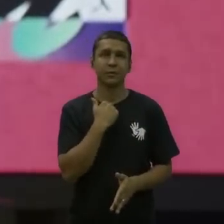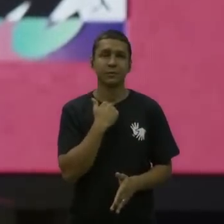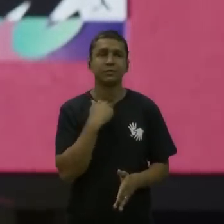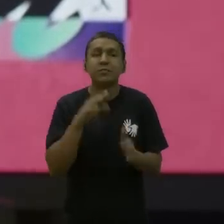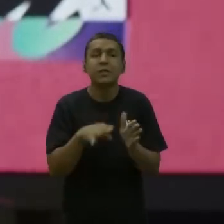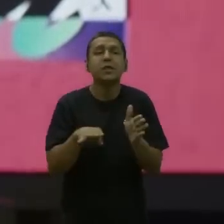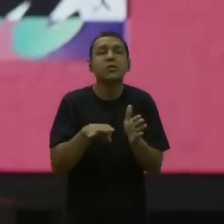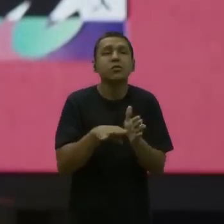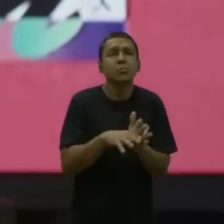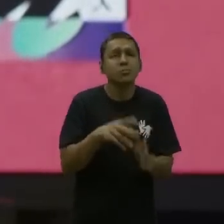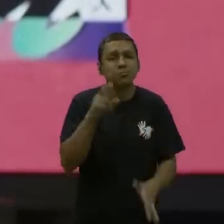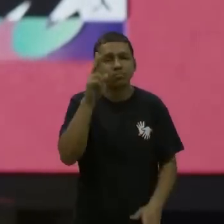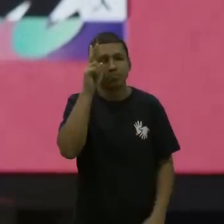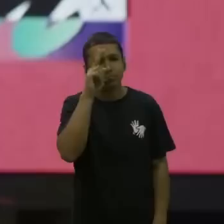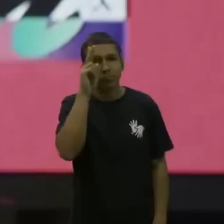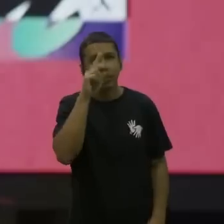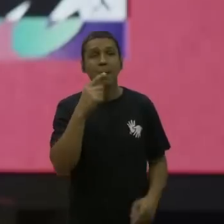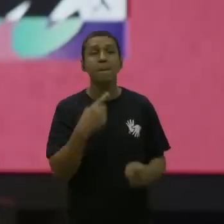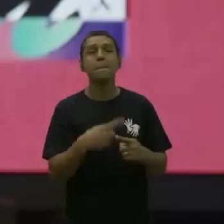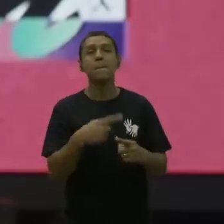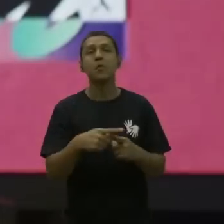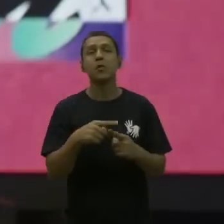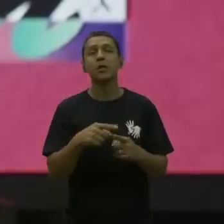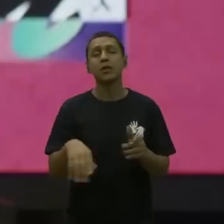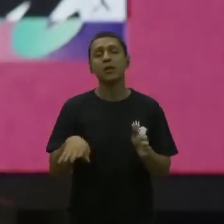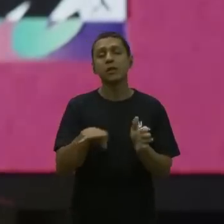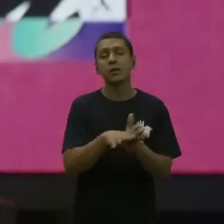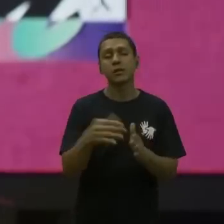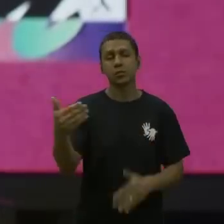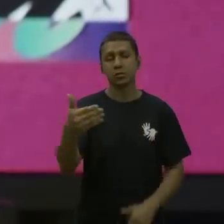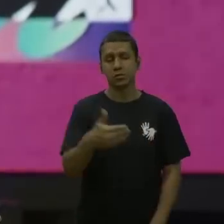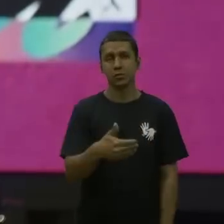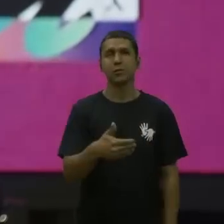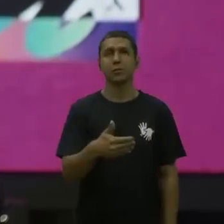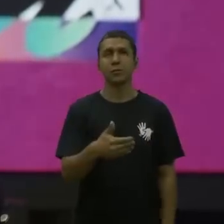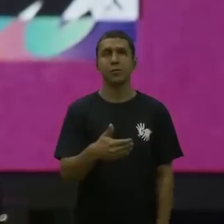Quem chega tem que lembrar porque é que veio.